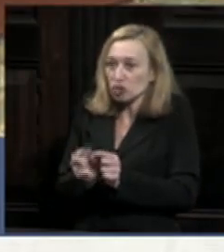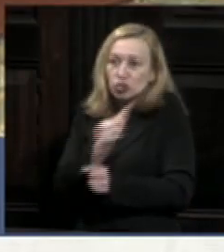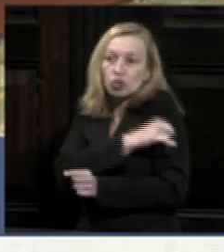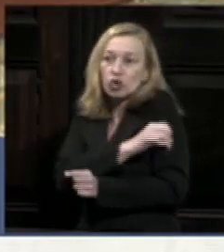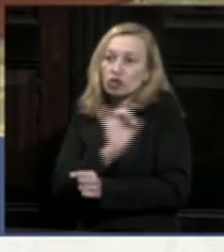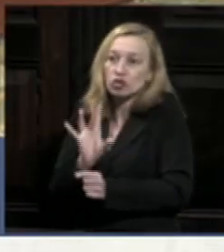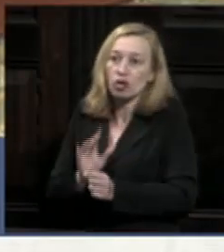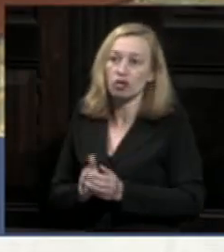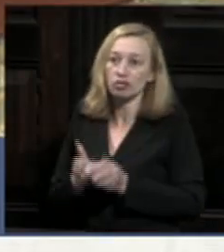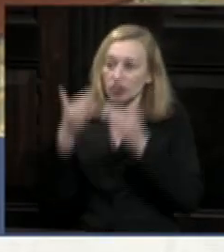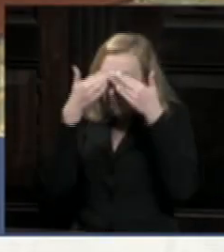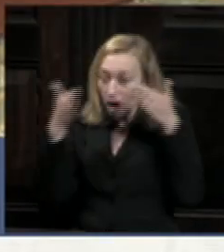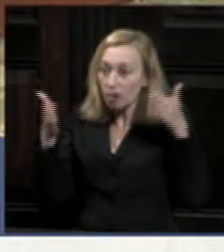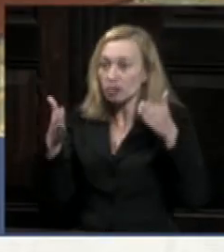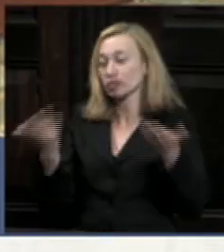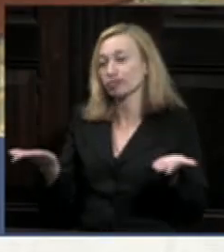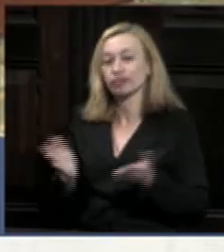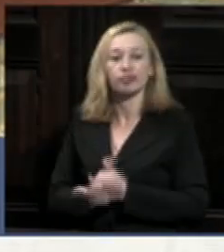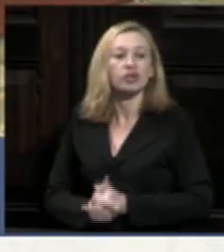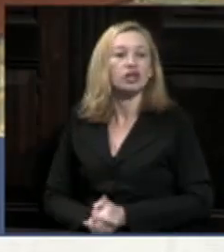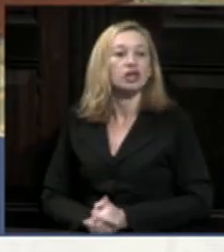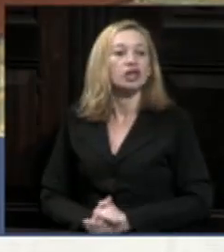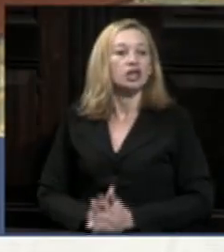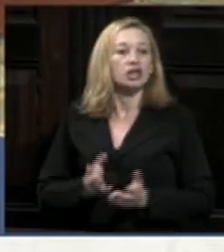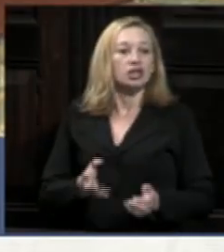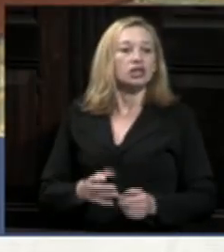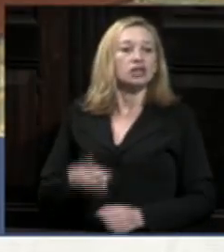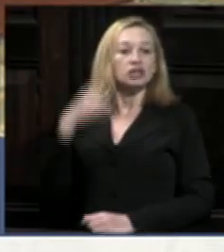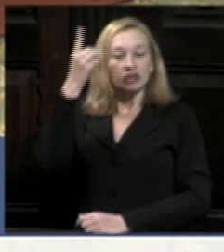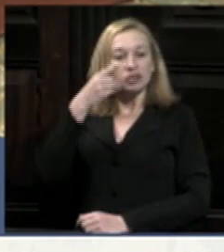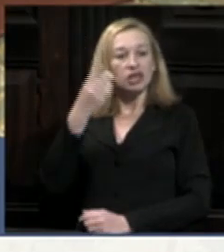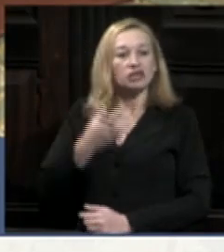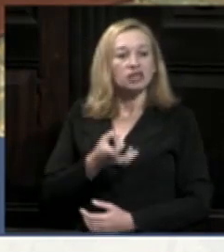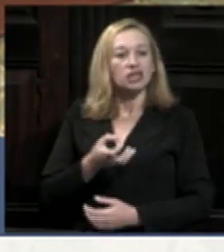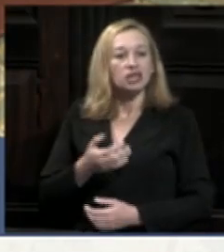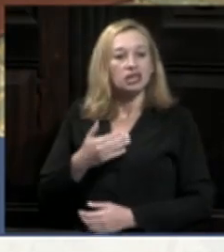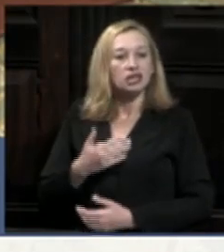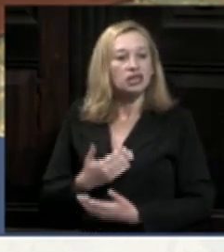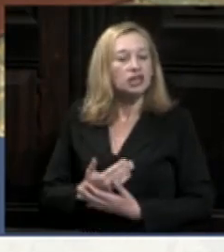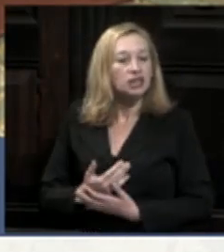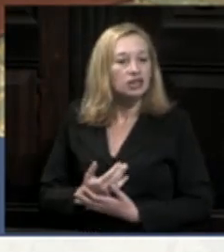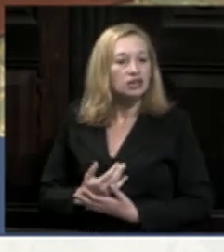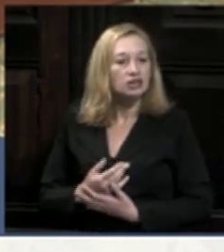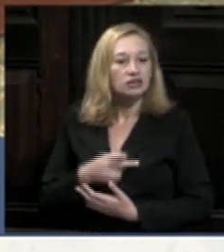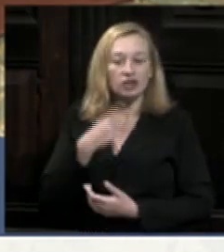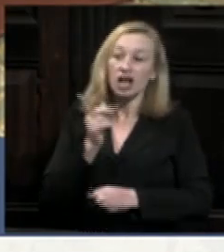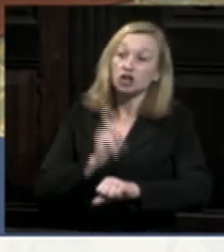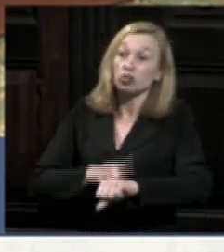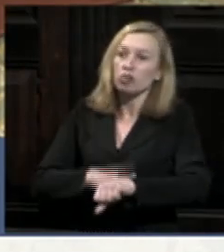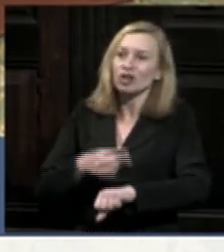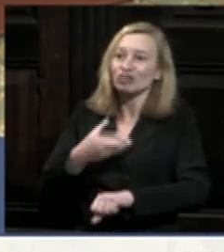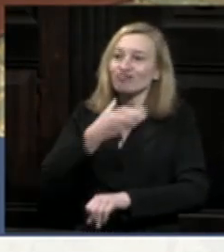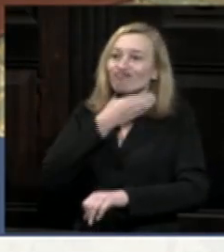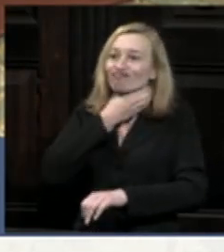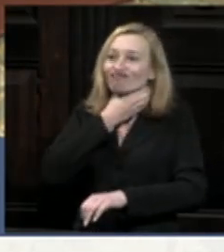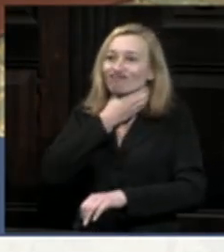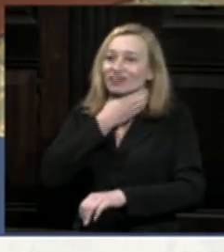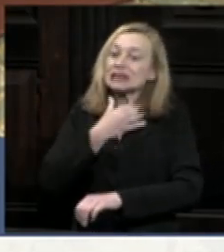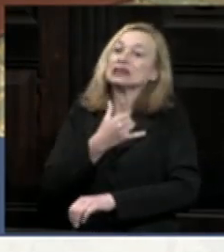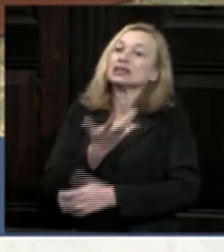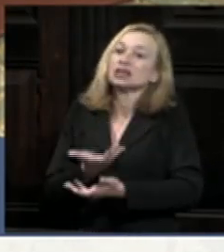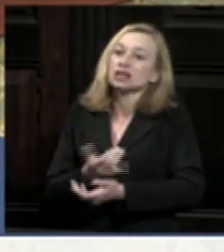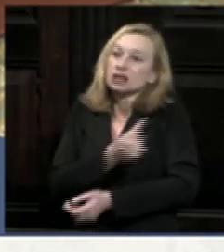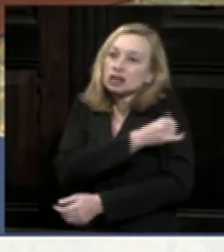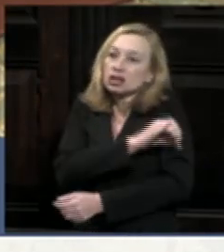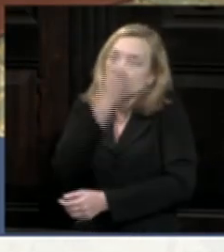primeiro lugar gostaria de parabenizá lo pela importante reflexão acerca do momento grave de crise o estado do rio de janeiro está